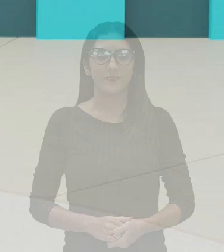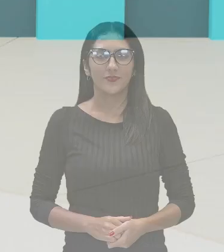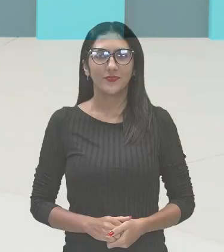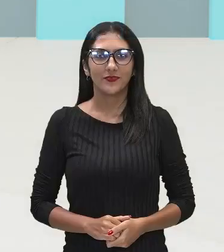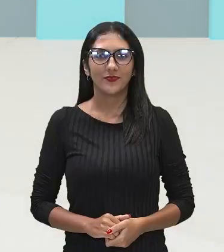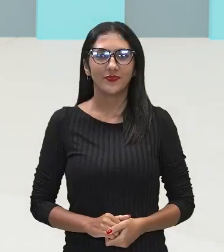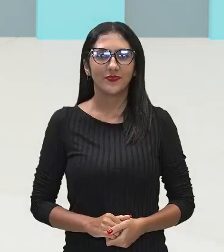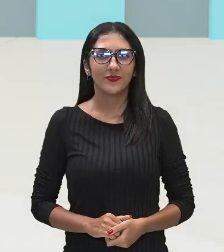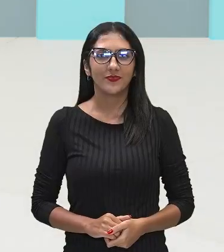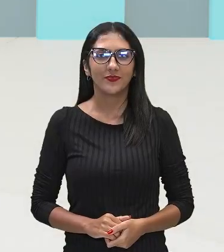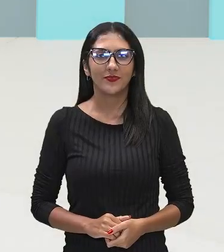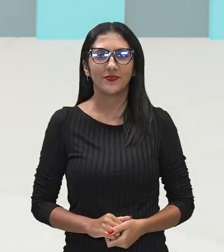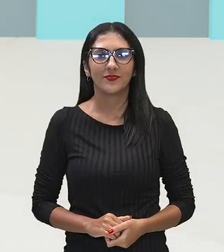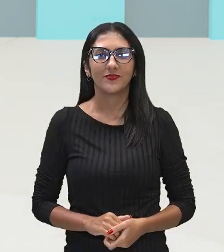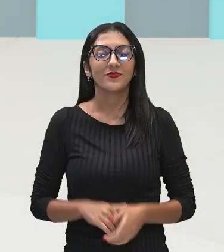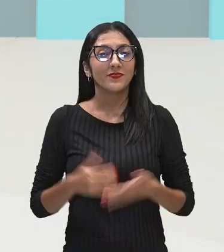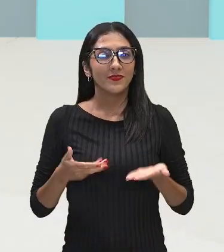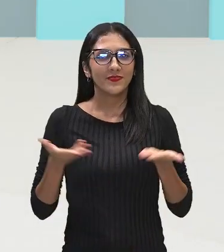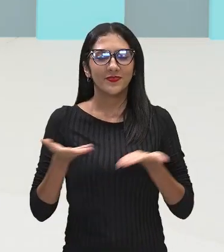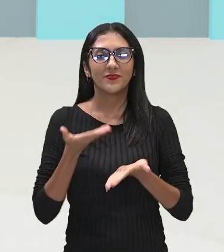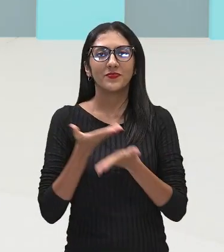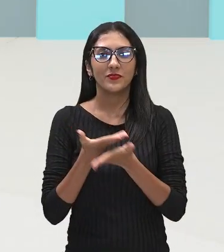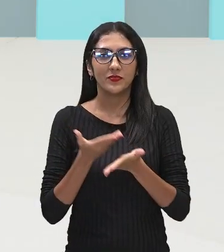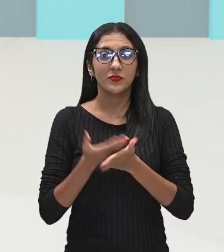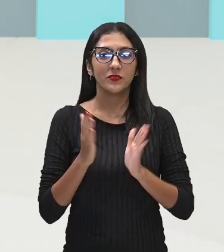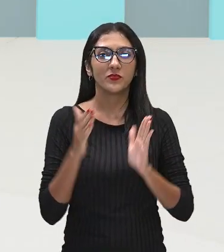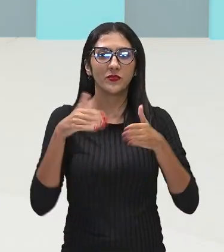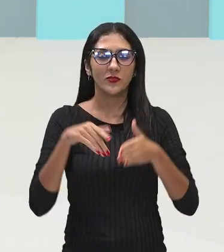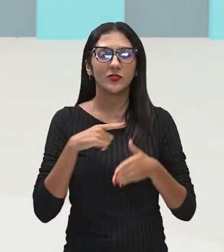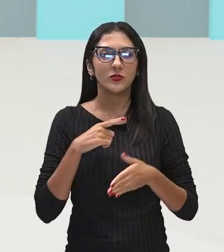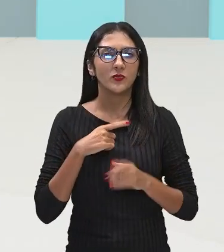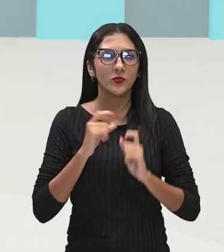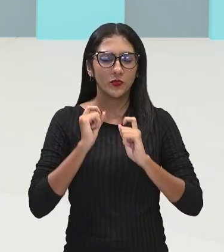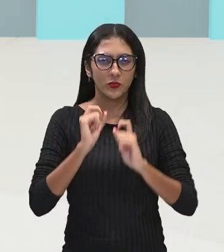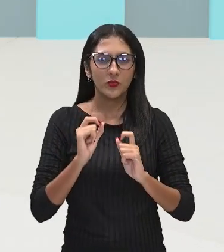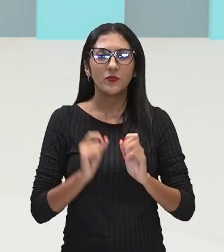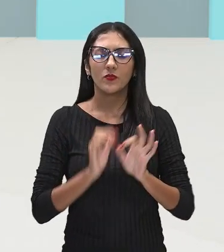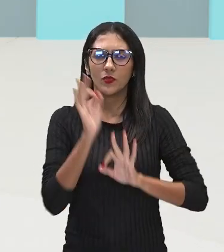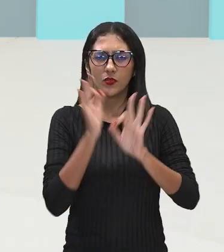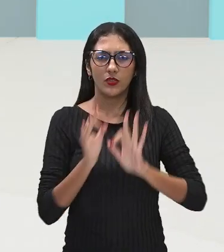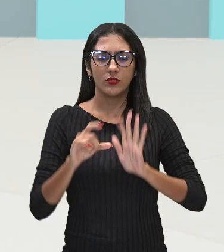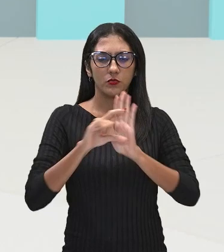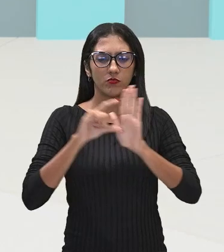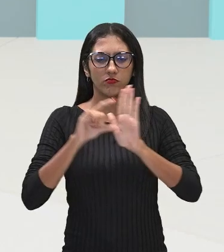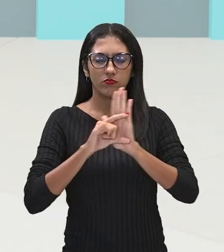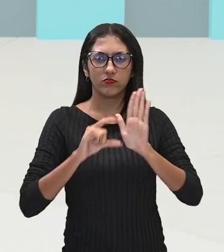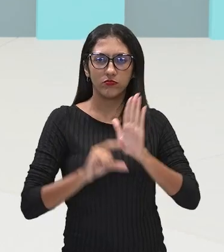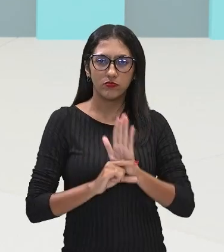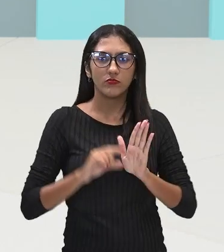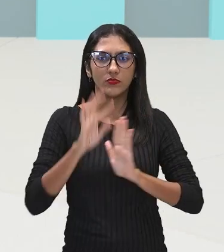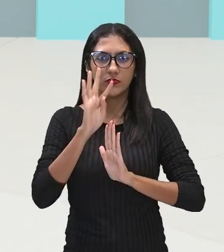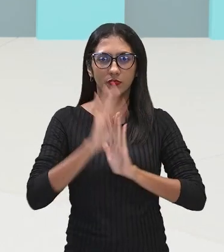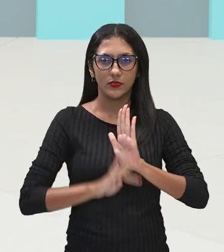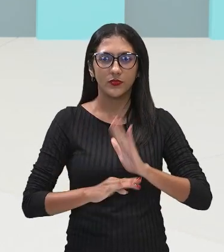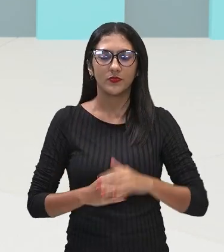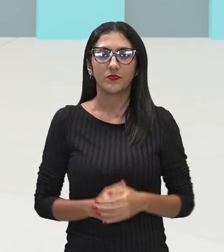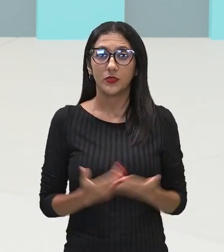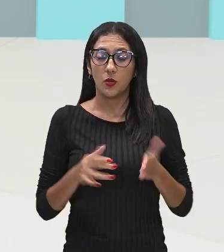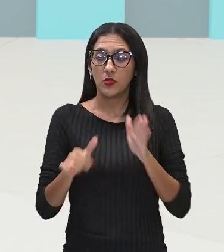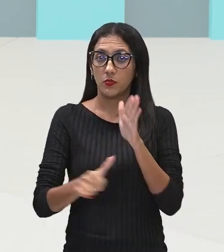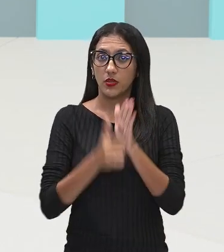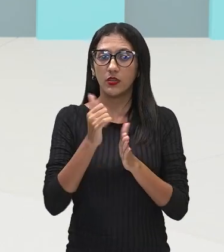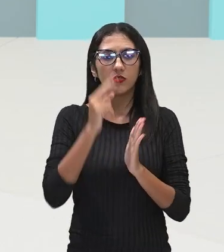Então, gente, a nossa aula vai se voltar para a construção de parágrafo. Então, primeiramente, nós vamos fazer a leitura